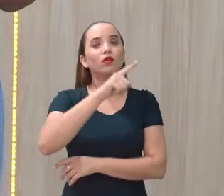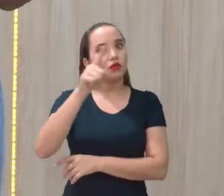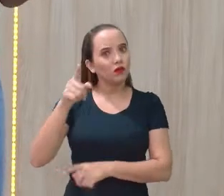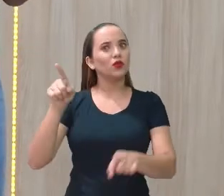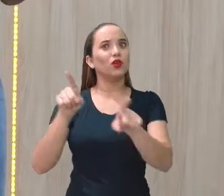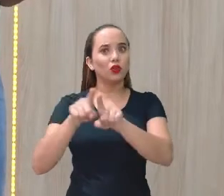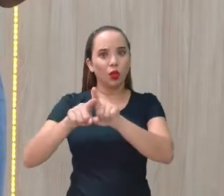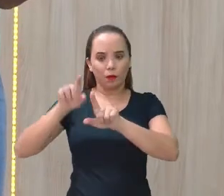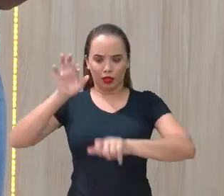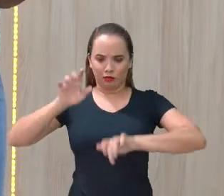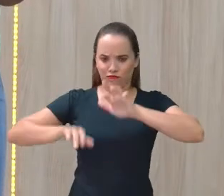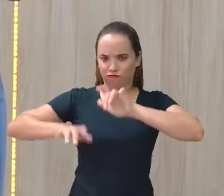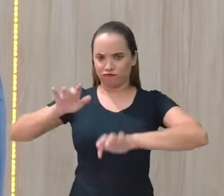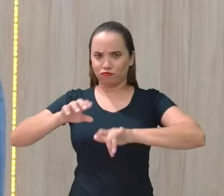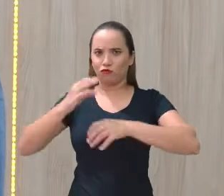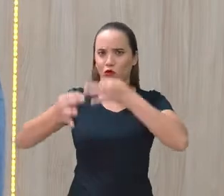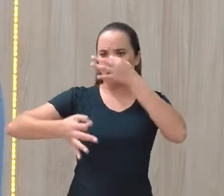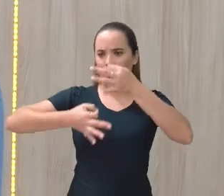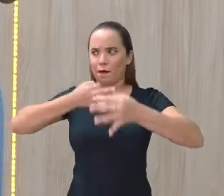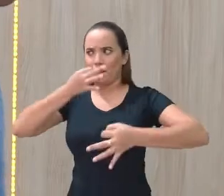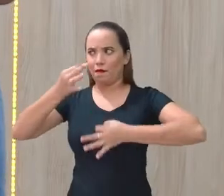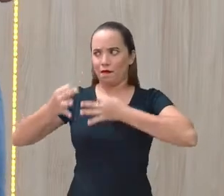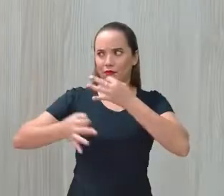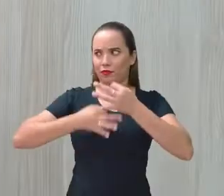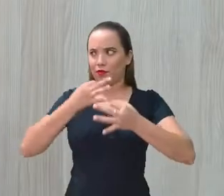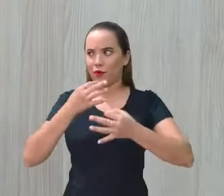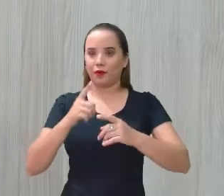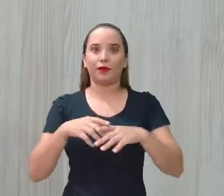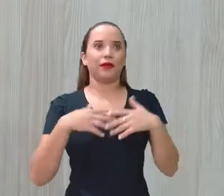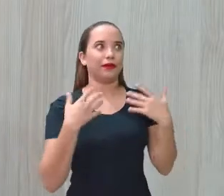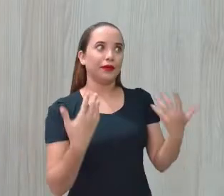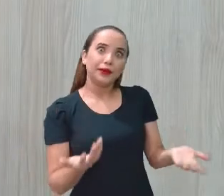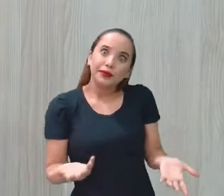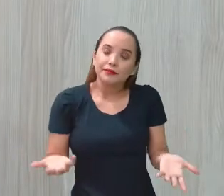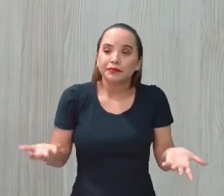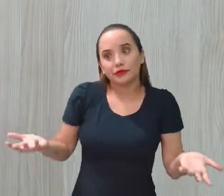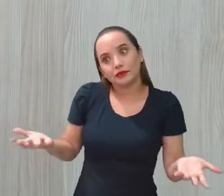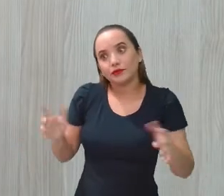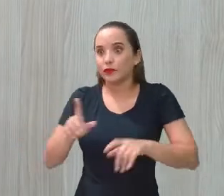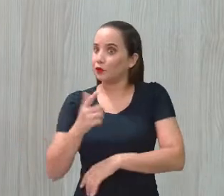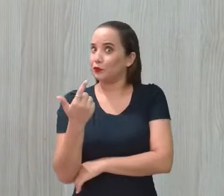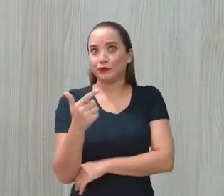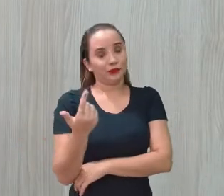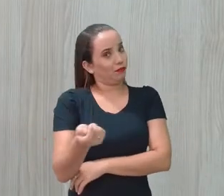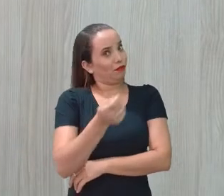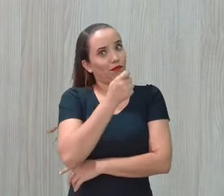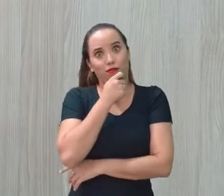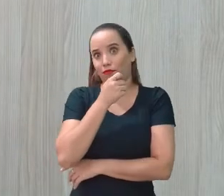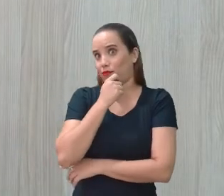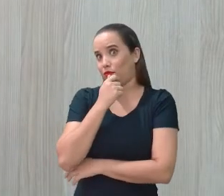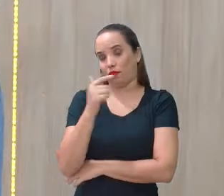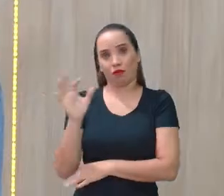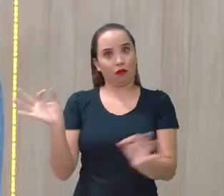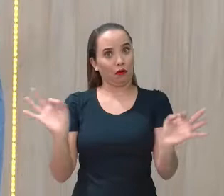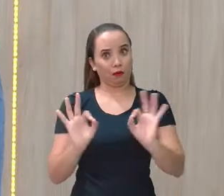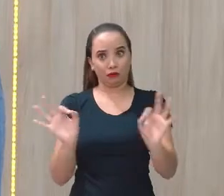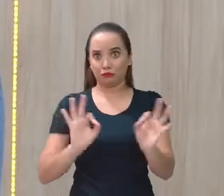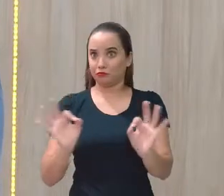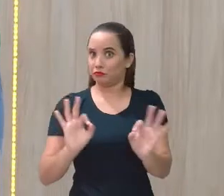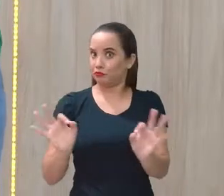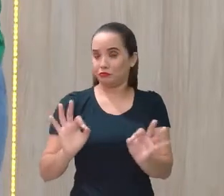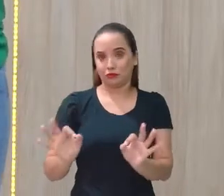no chat, não é, Mili? Assim, não temos ainda nenhuma aparição aqui no chat. Olhe, por favor, apareçam. Estou